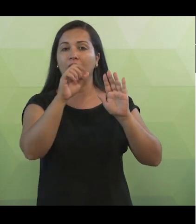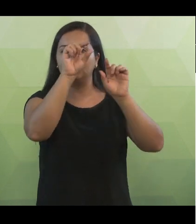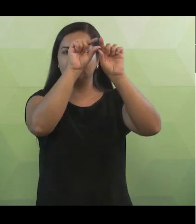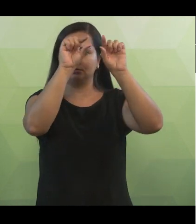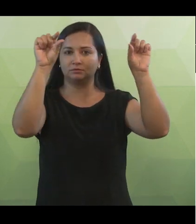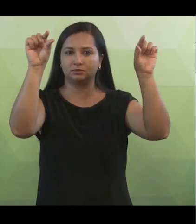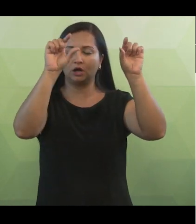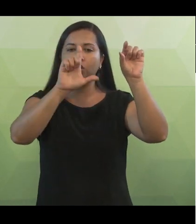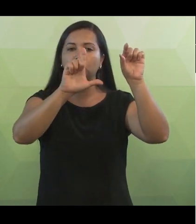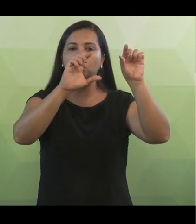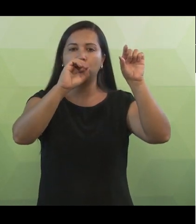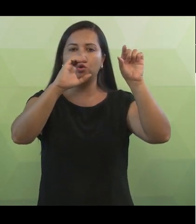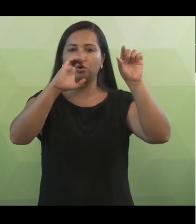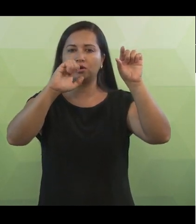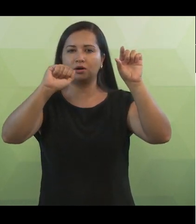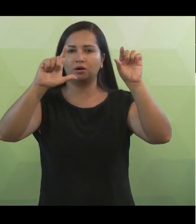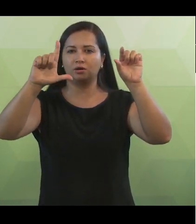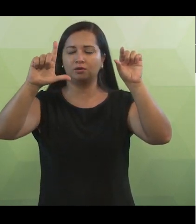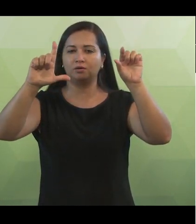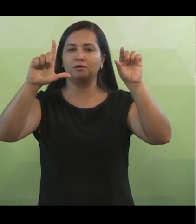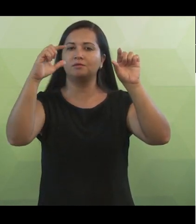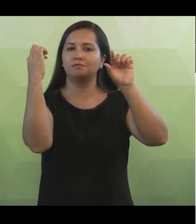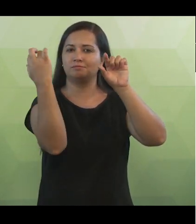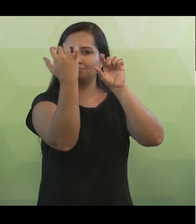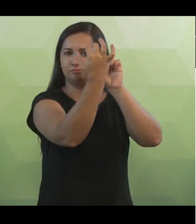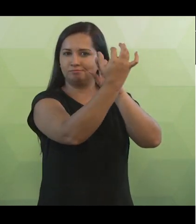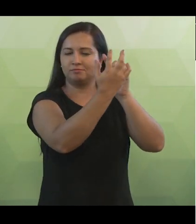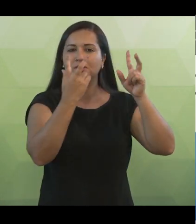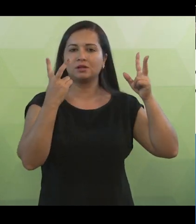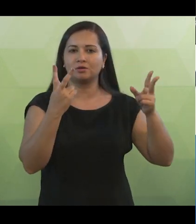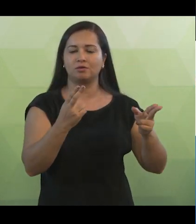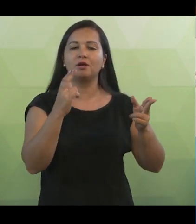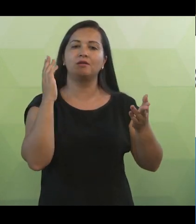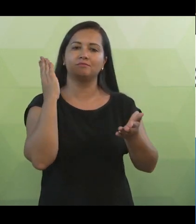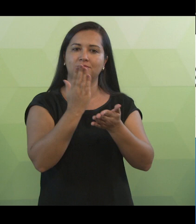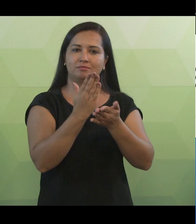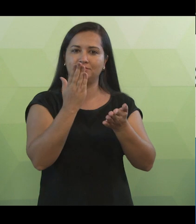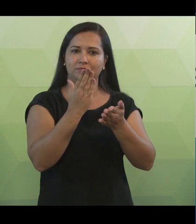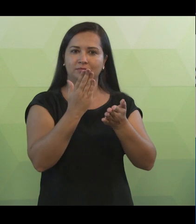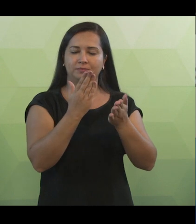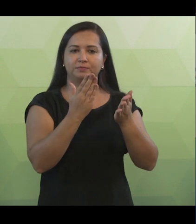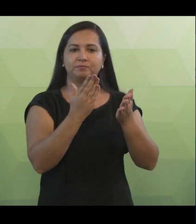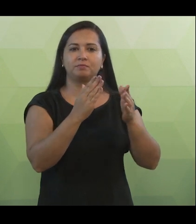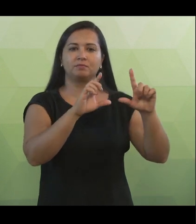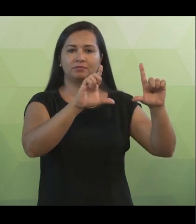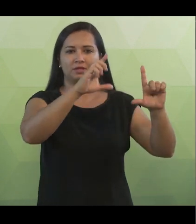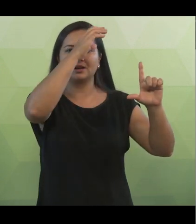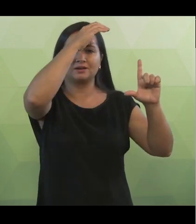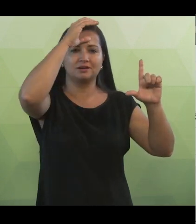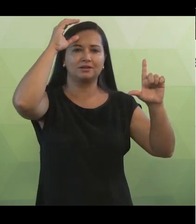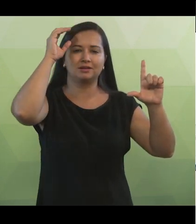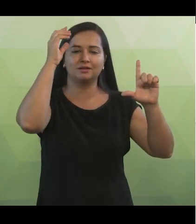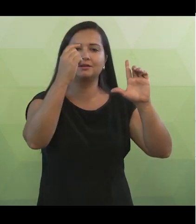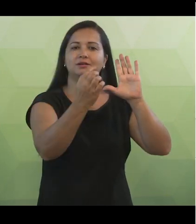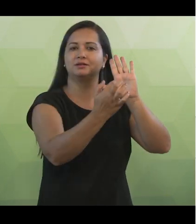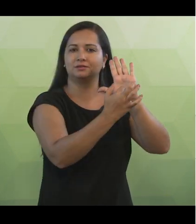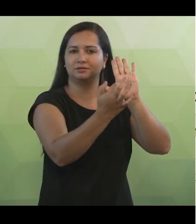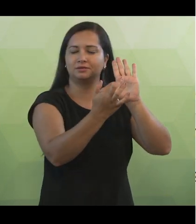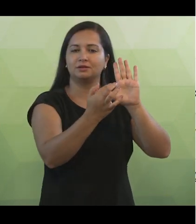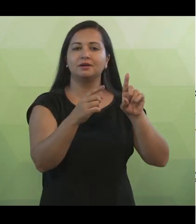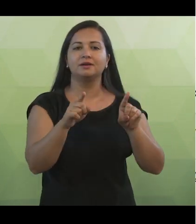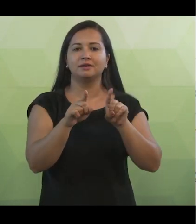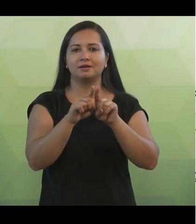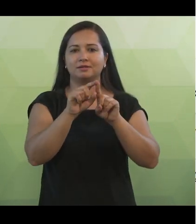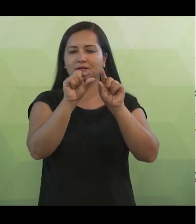digite localhost/CRUD, aperte Enter, clique no botão Clientes e agora clique na